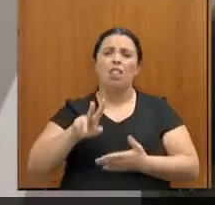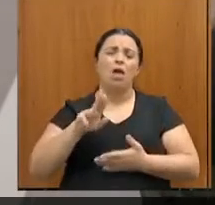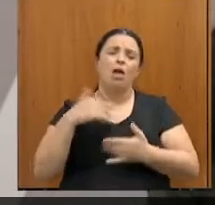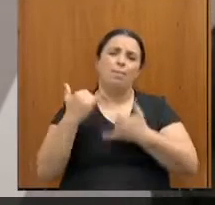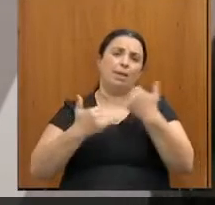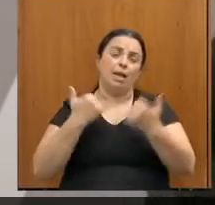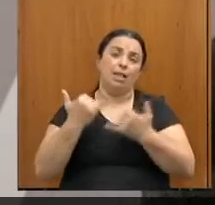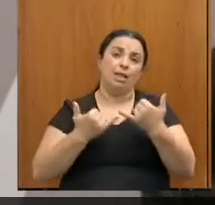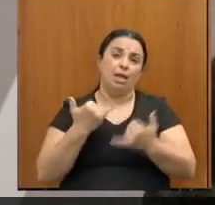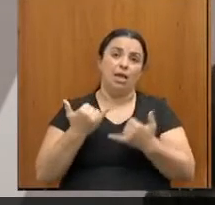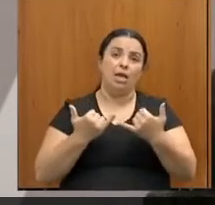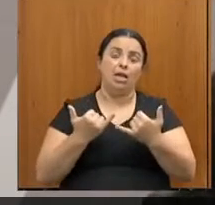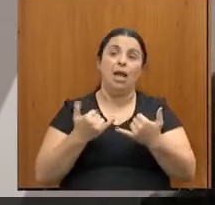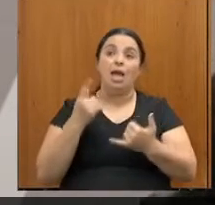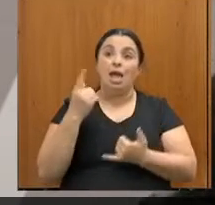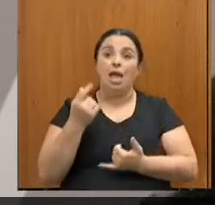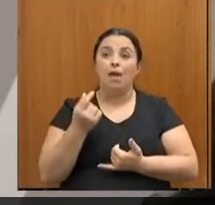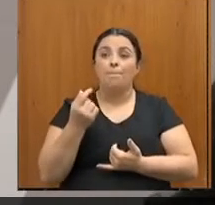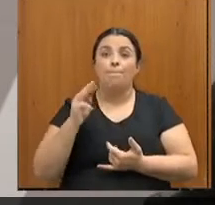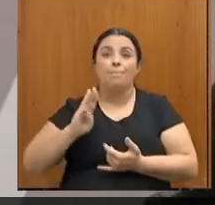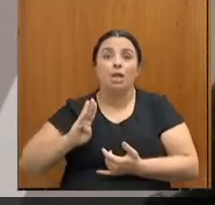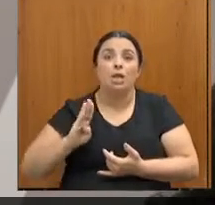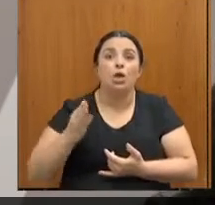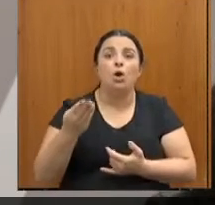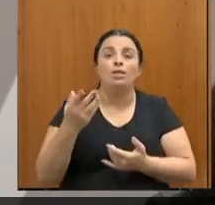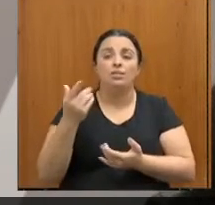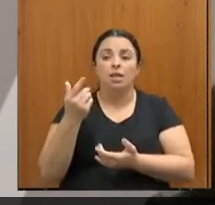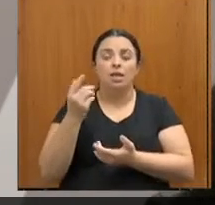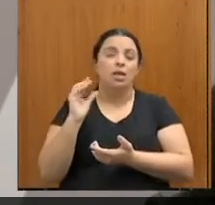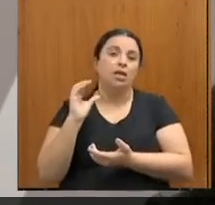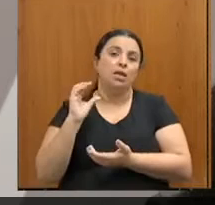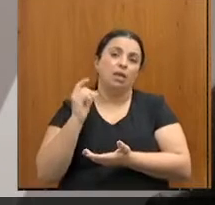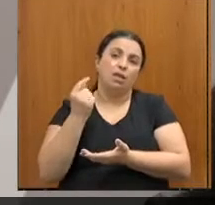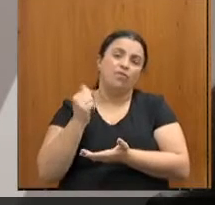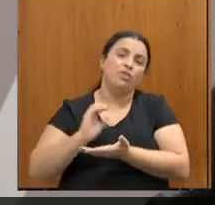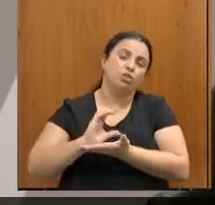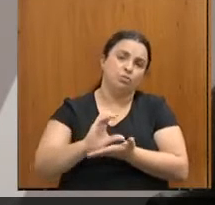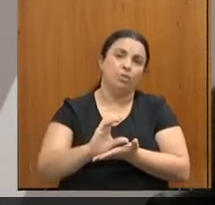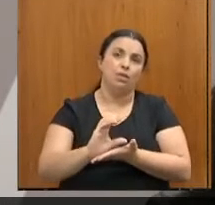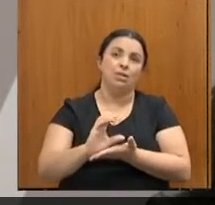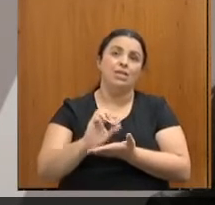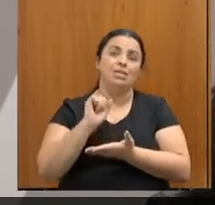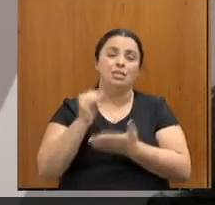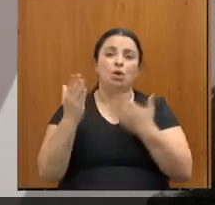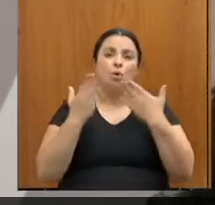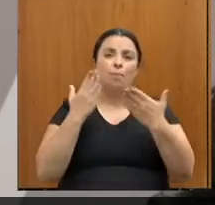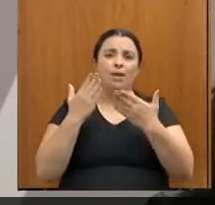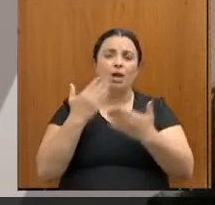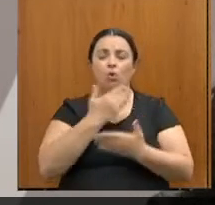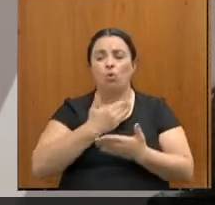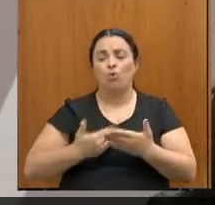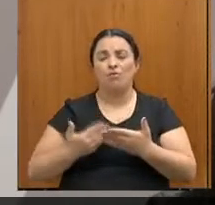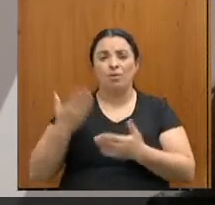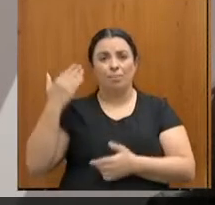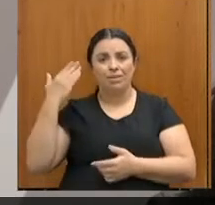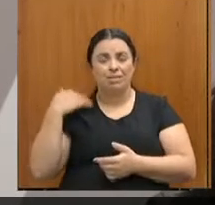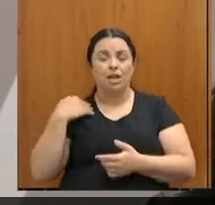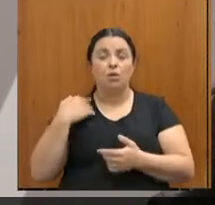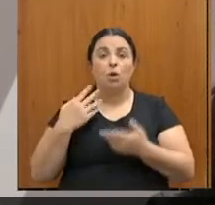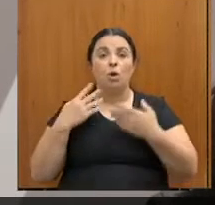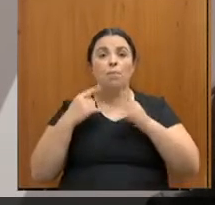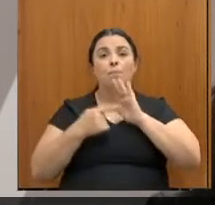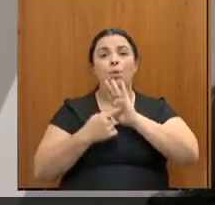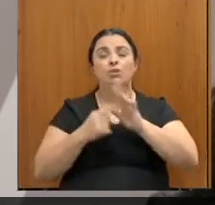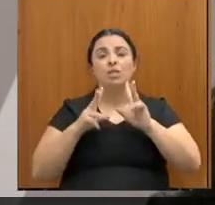investimentos de bilhões que faz um comparativo aí com o governo passado é uma comparação que mostra a força